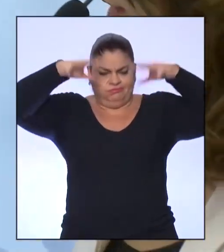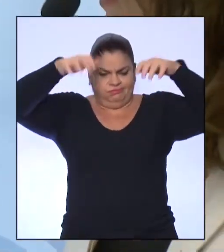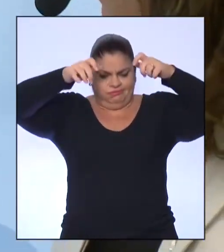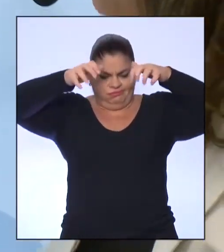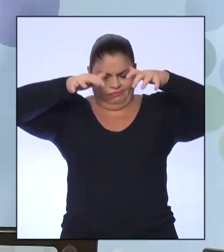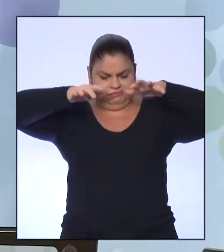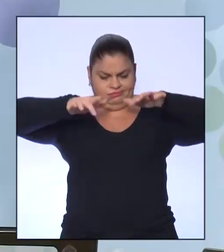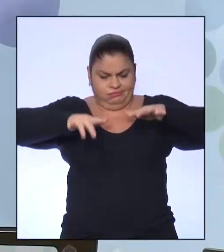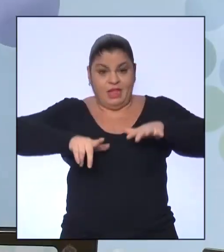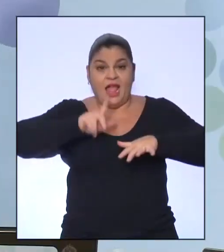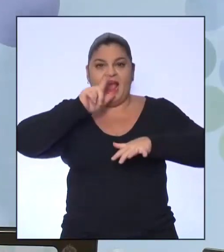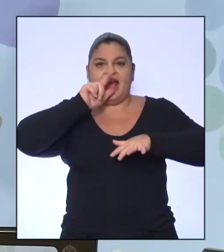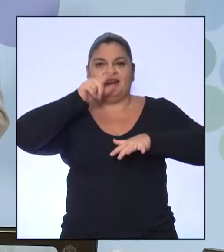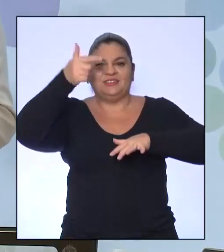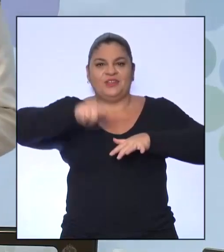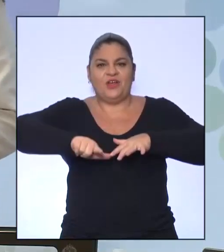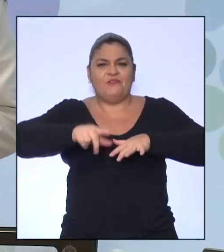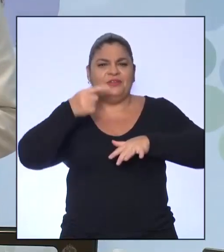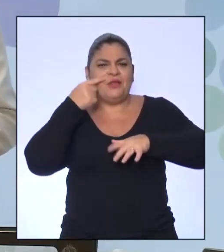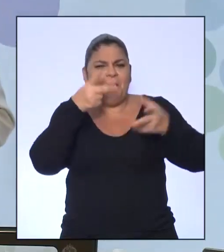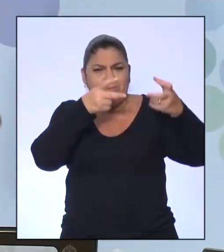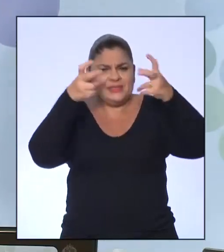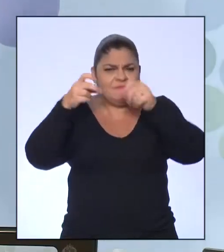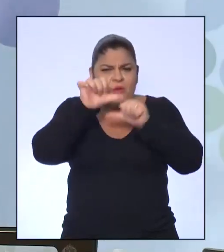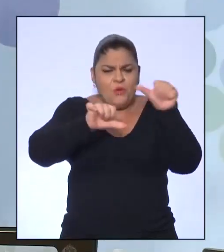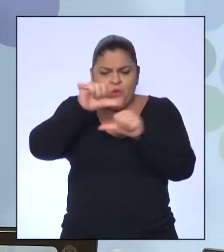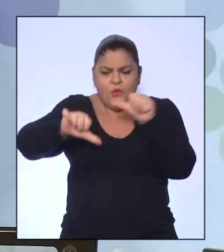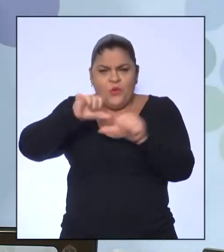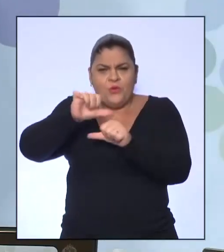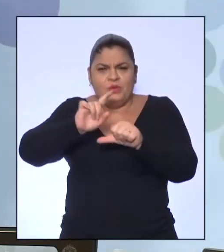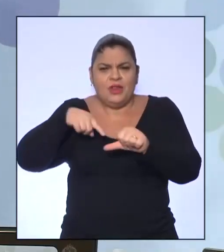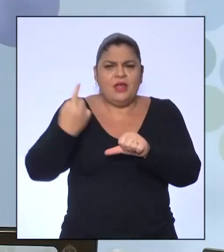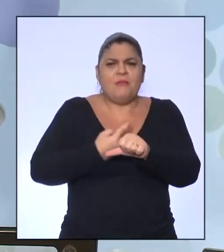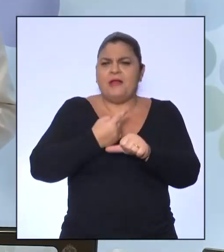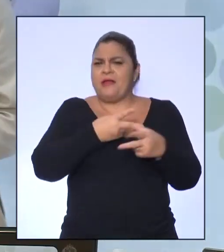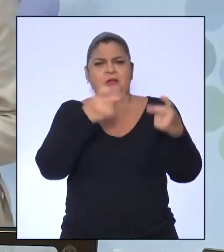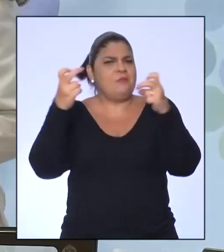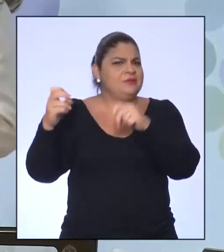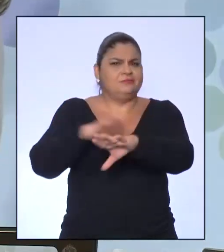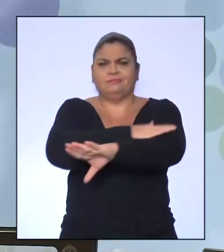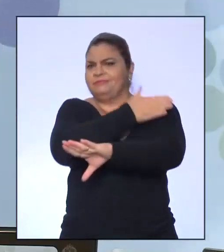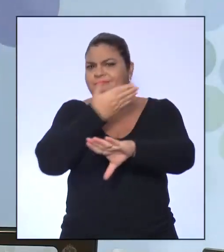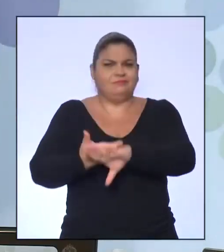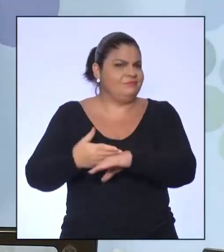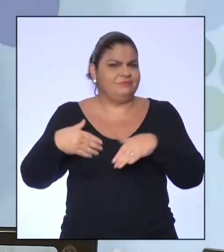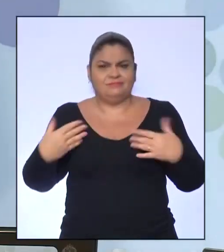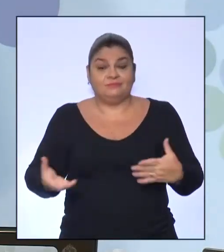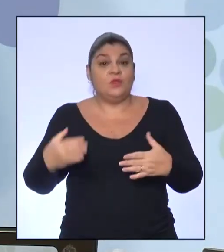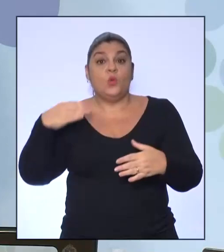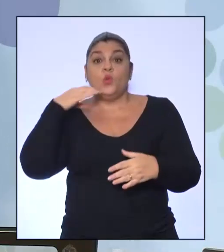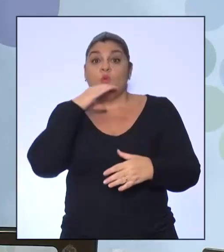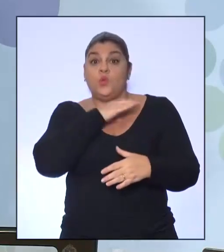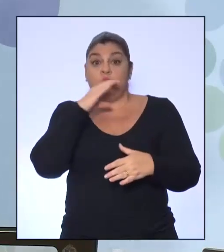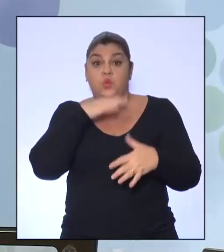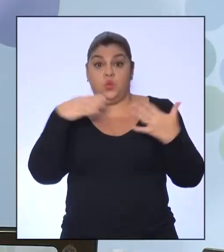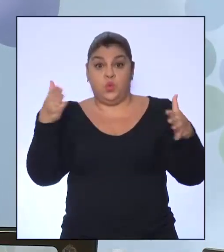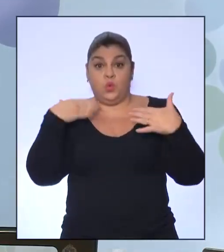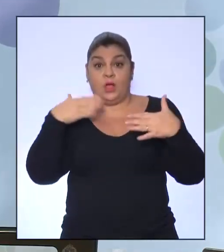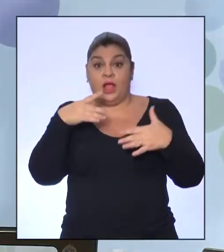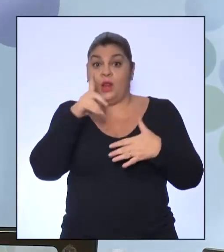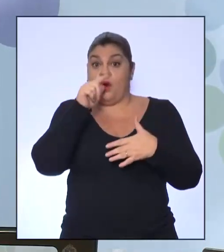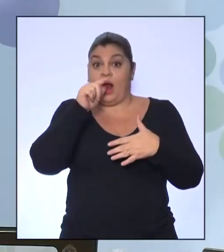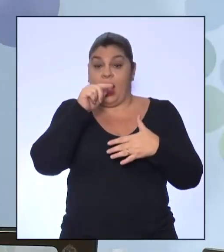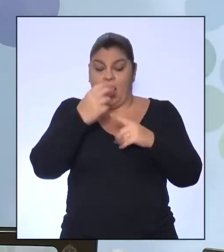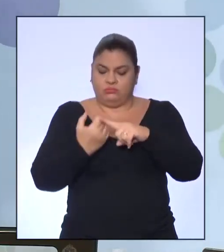forma líquida. Olha as mudanças que estão acontecendo que a gente não percebe o tempo inteiro, né? O calor aquece a água